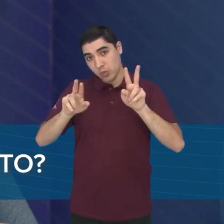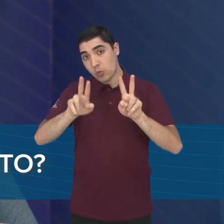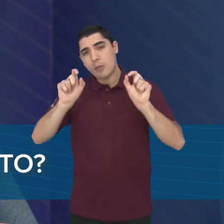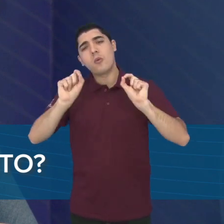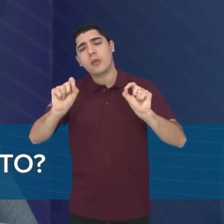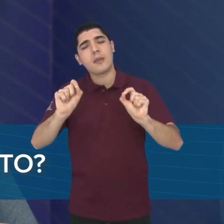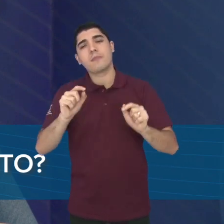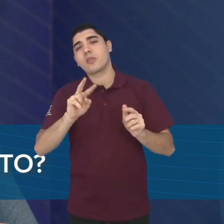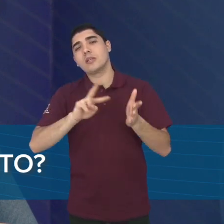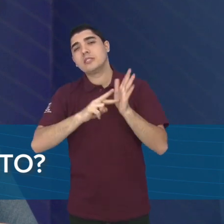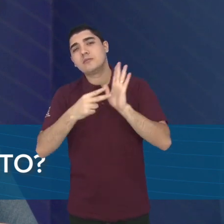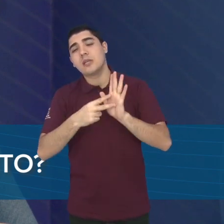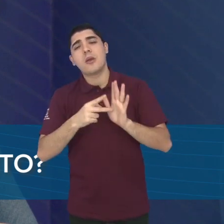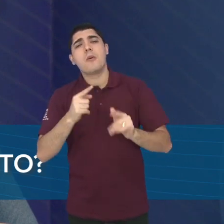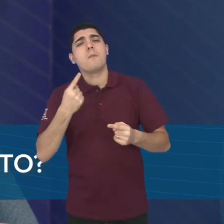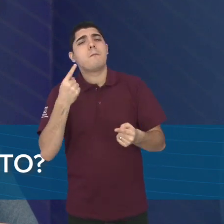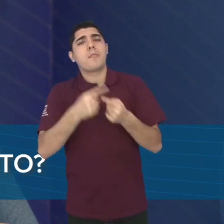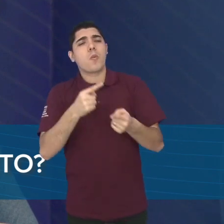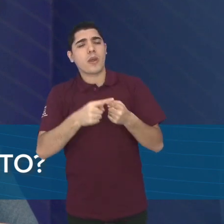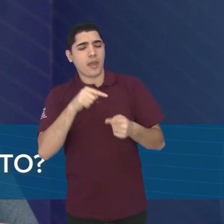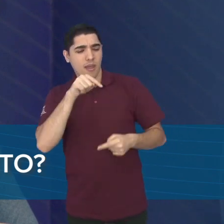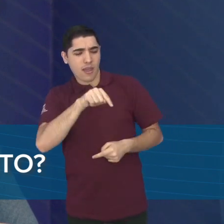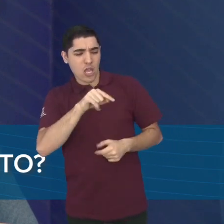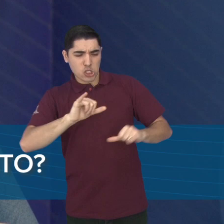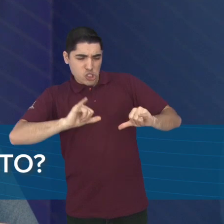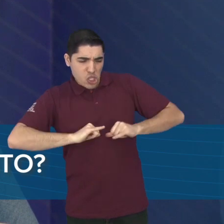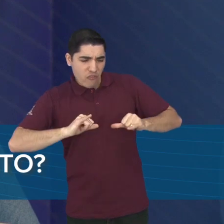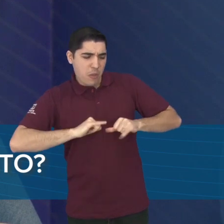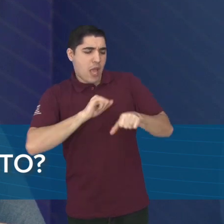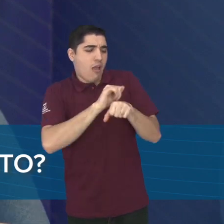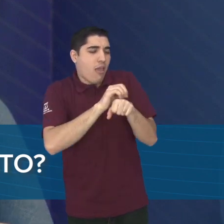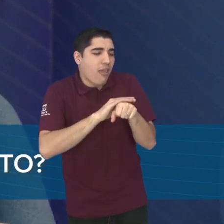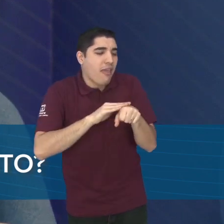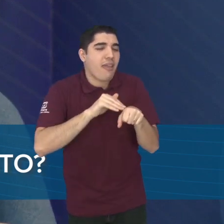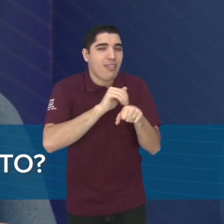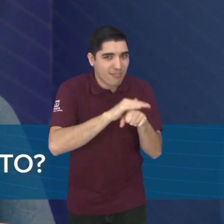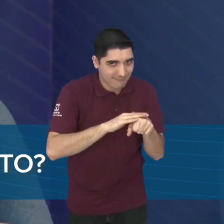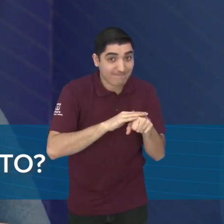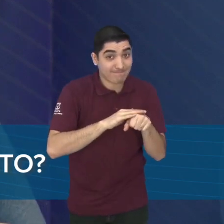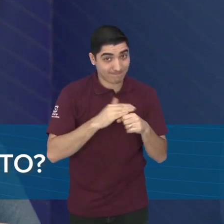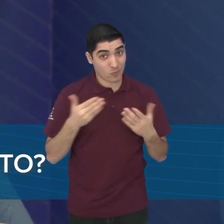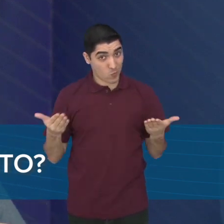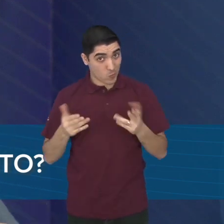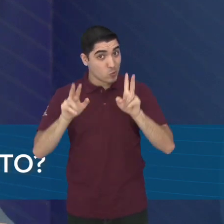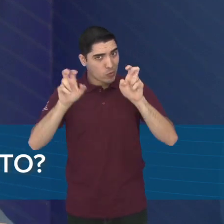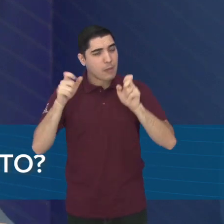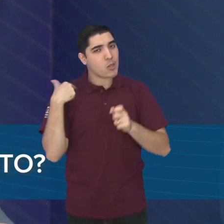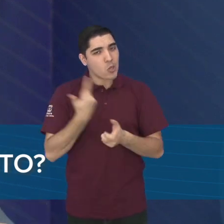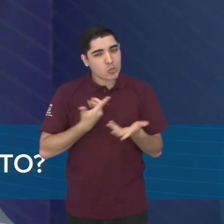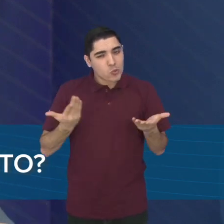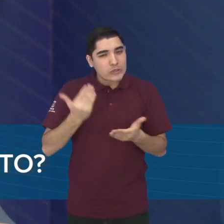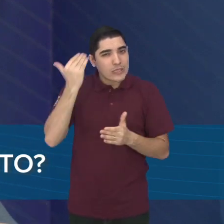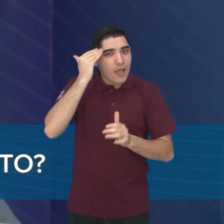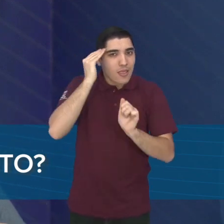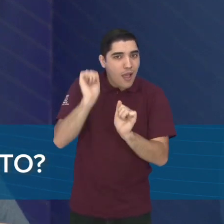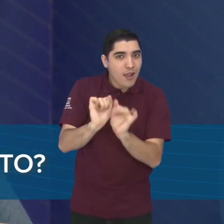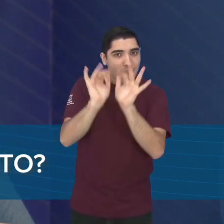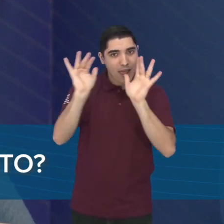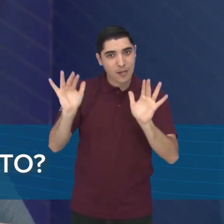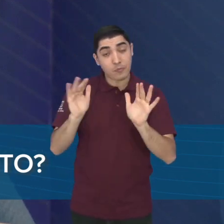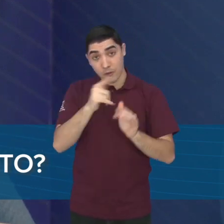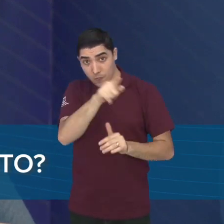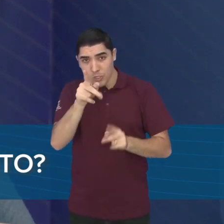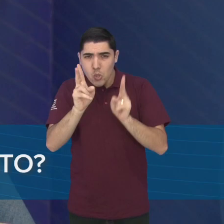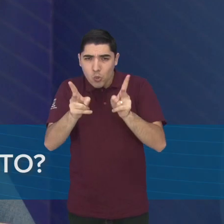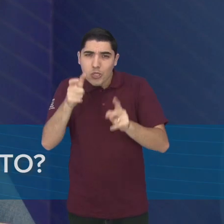está falando sobre por que romantizamos o sofrimento. É o que a gente está tentando descobrir hoje ao longo